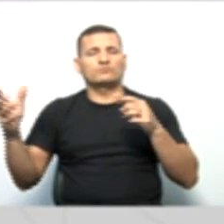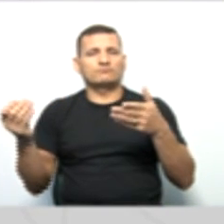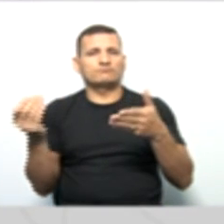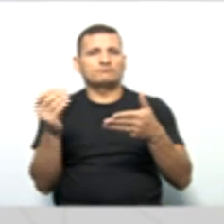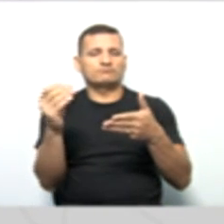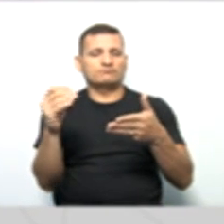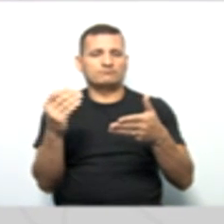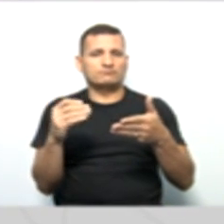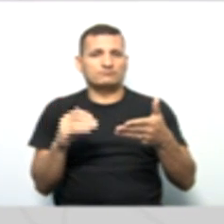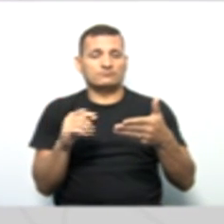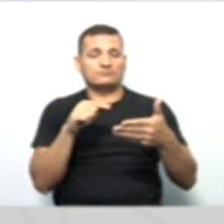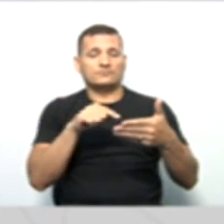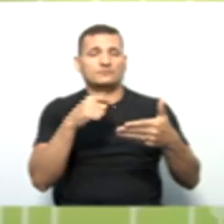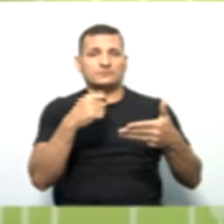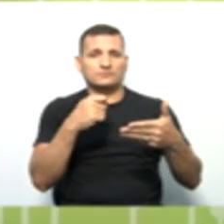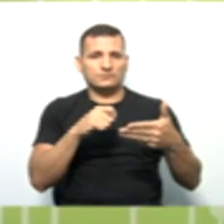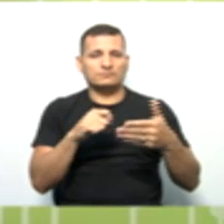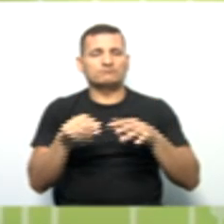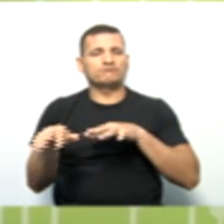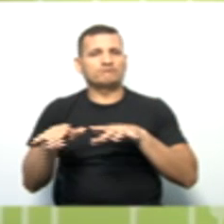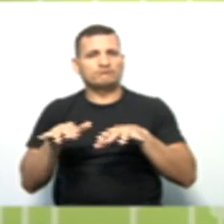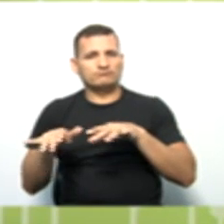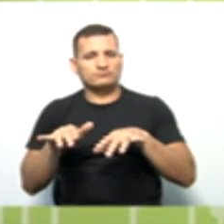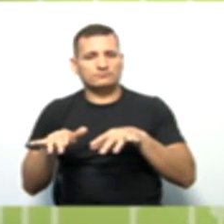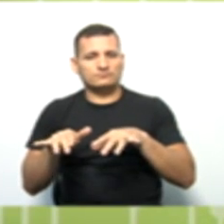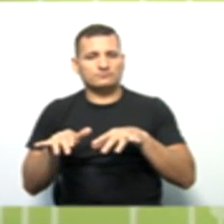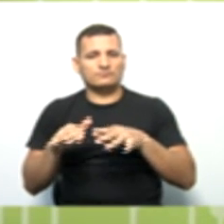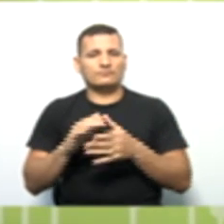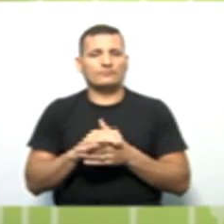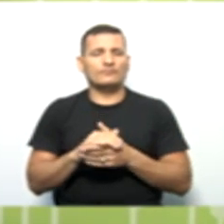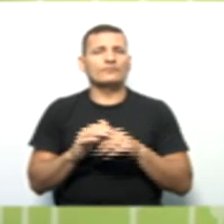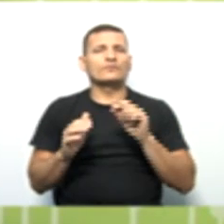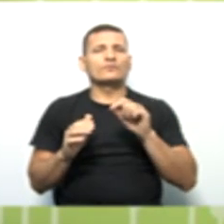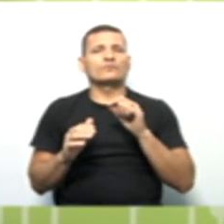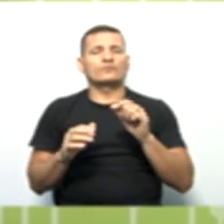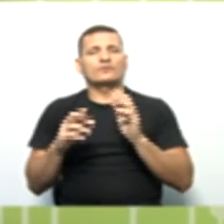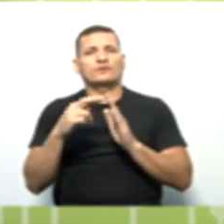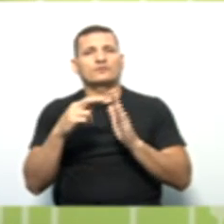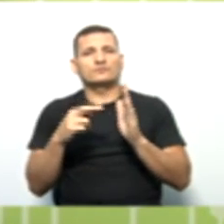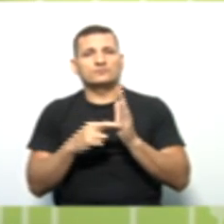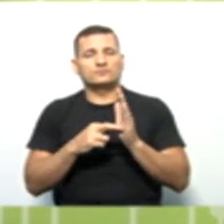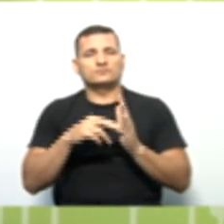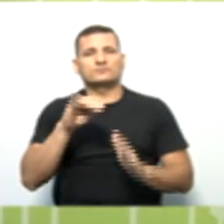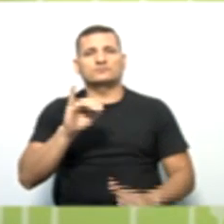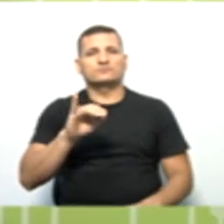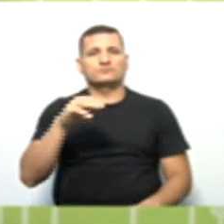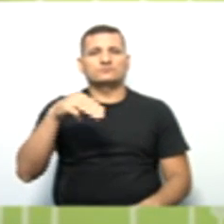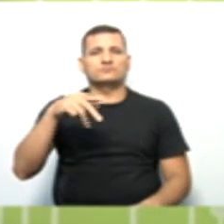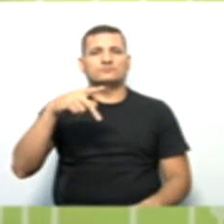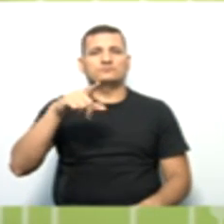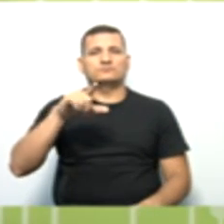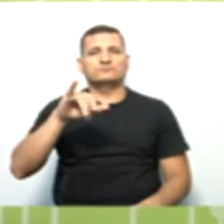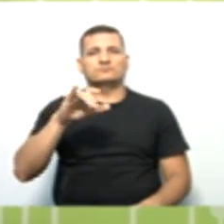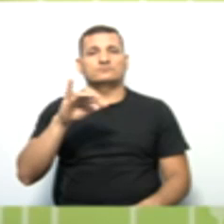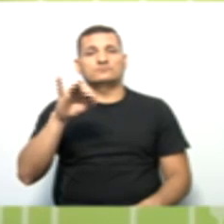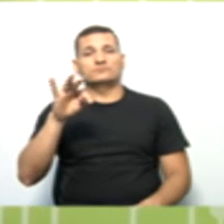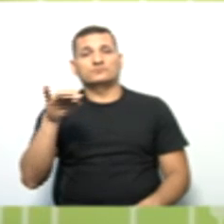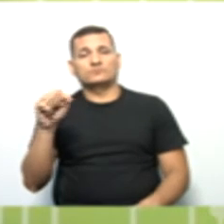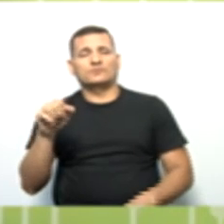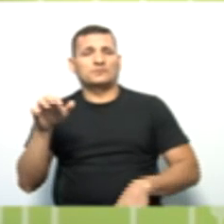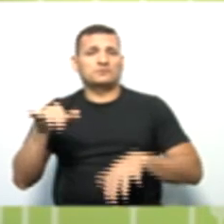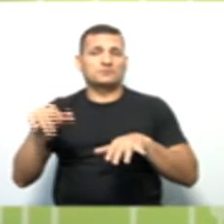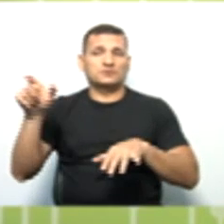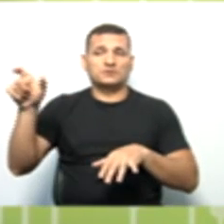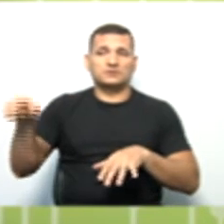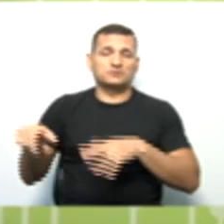analisado tem que ser implementado. E o que são os requisitos implícitos, tá? Às vezes o cliente esqueceu alguma coisa, às vezes